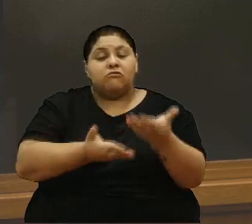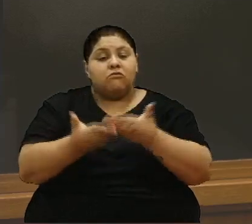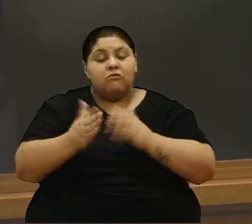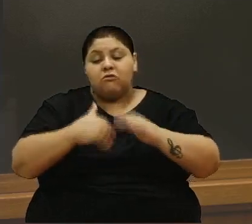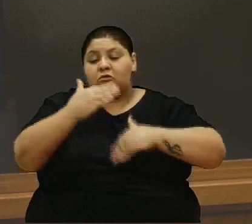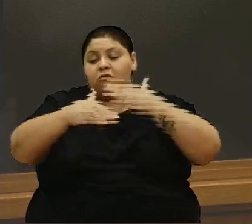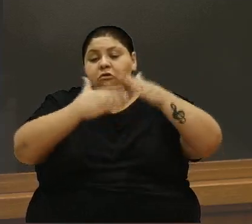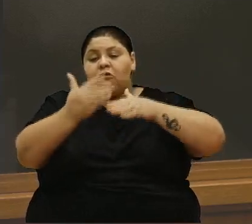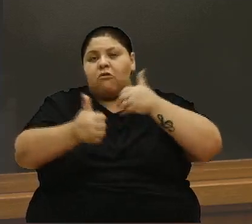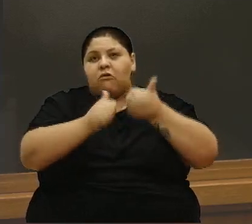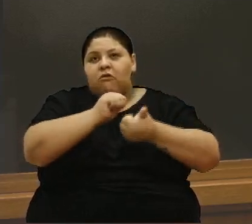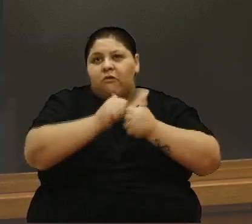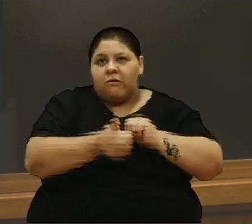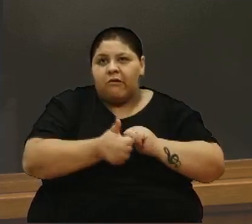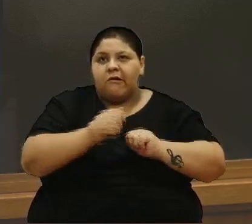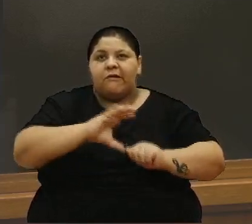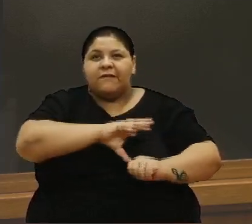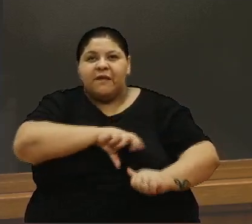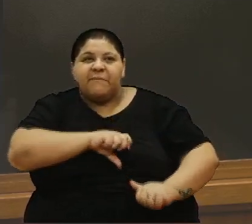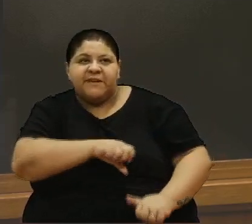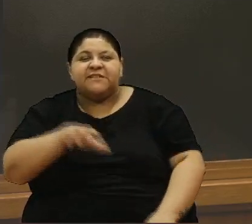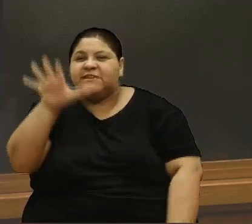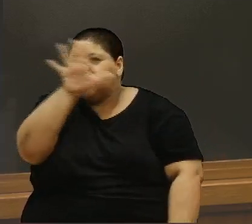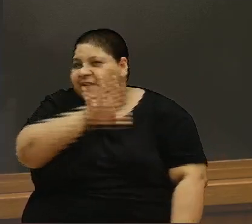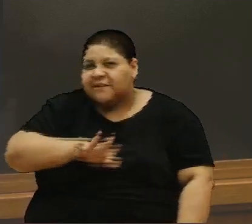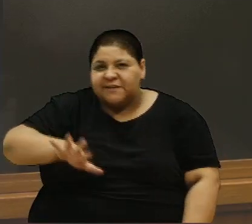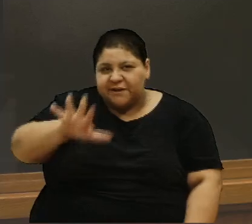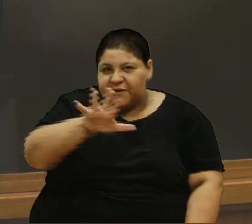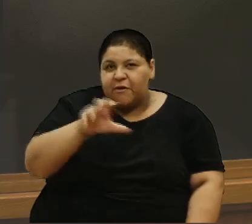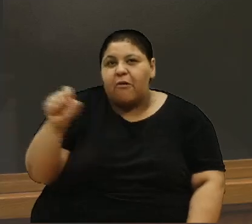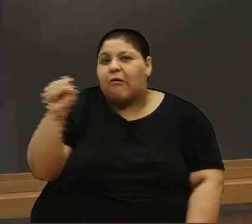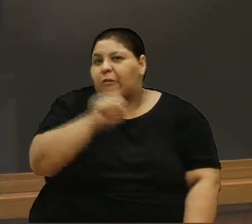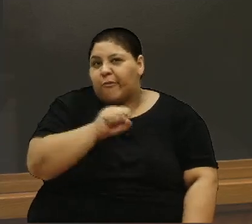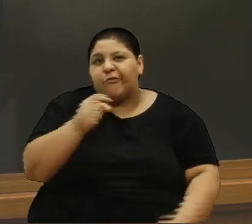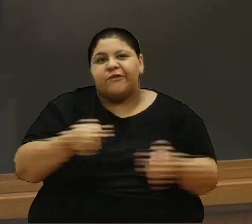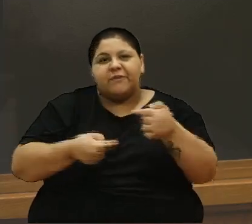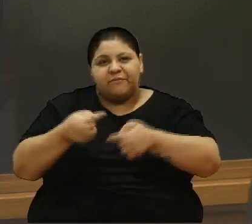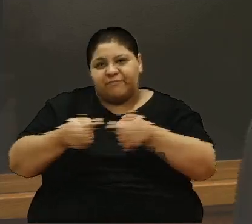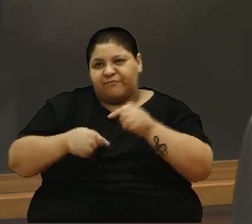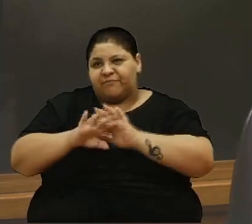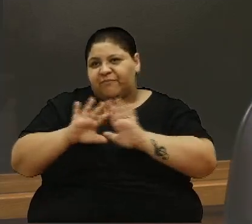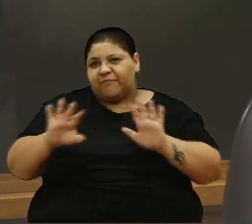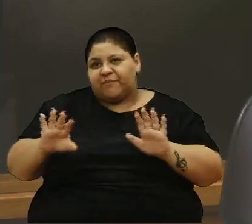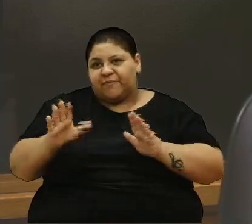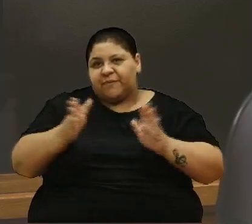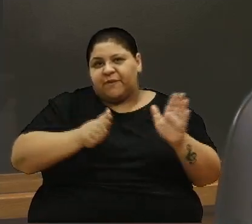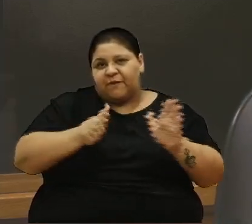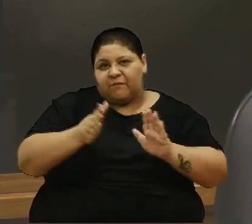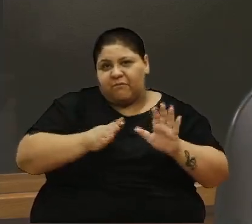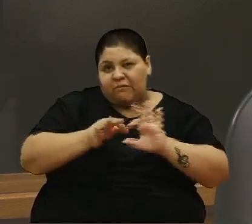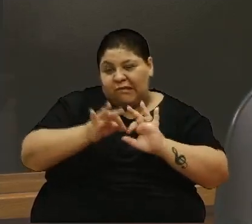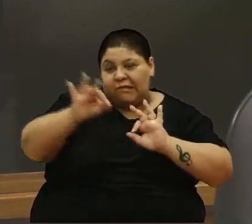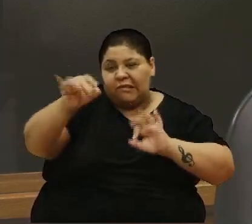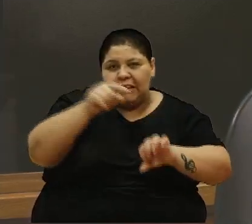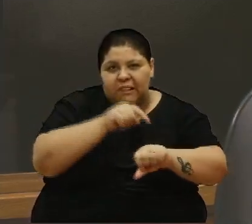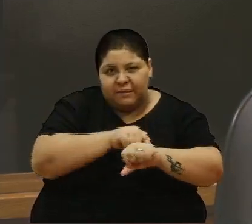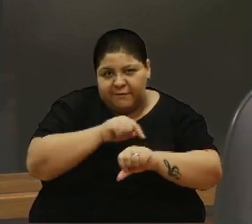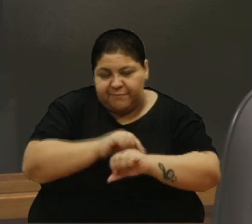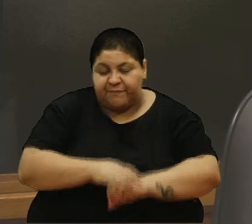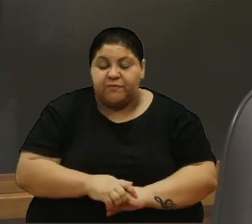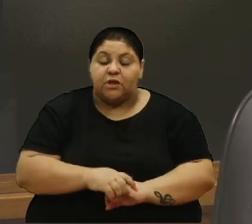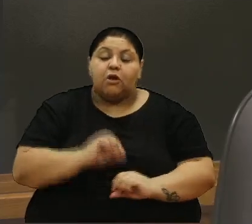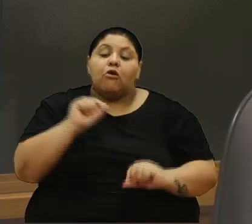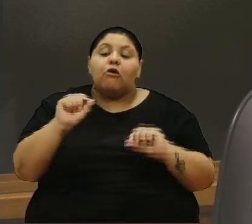razão do investimento, em razão de ser a paixão nacional, e são questões que nós podemos debater por um período longínquo de tempo. A questão